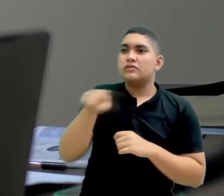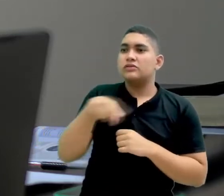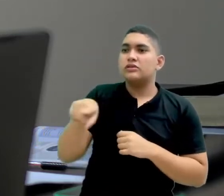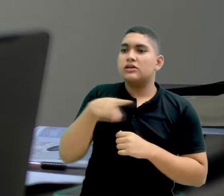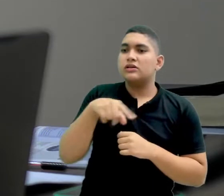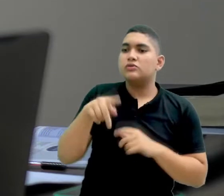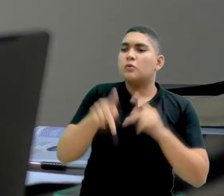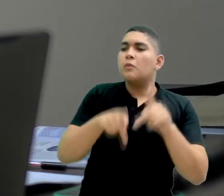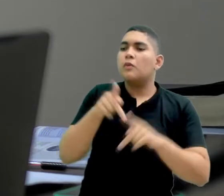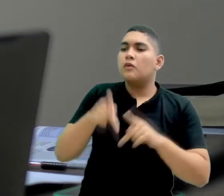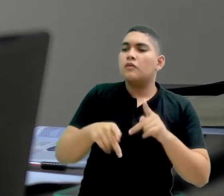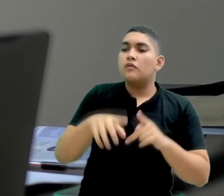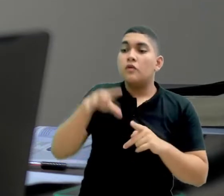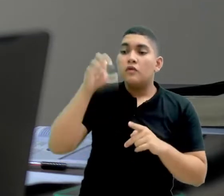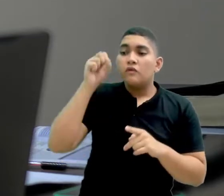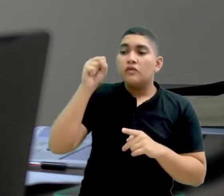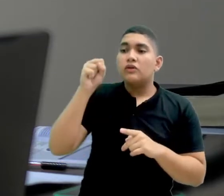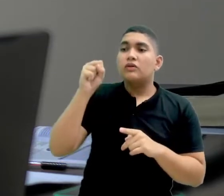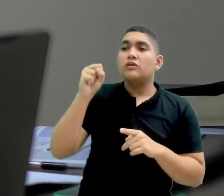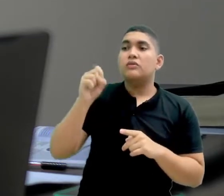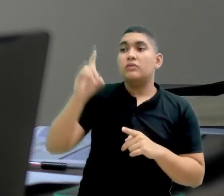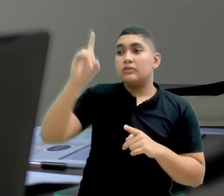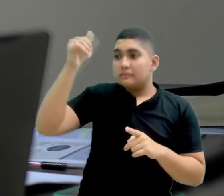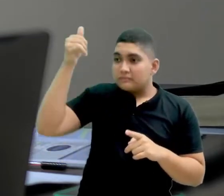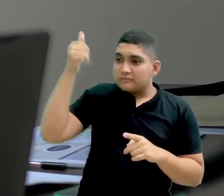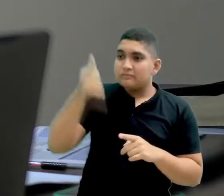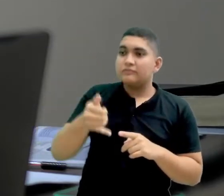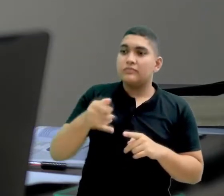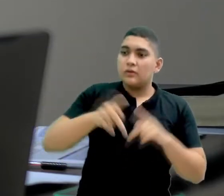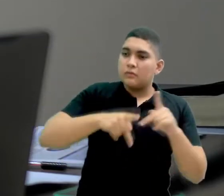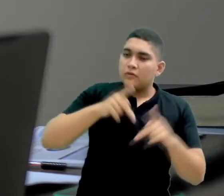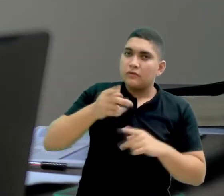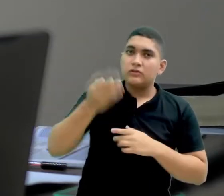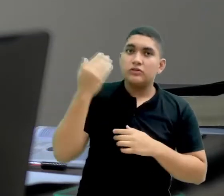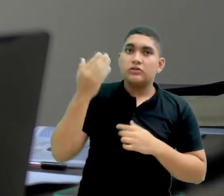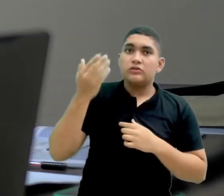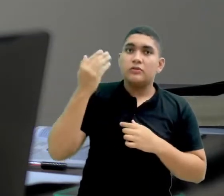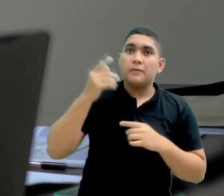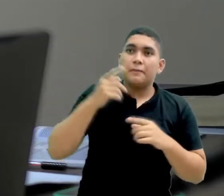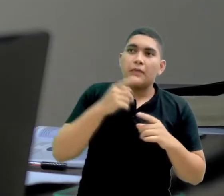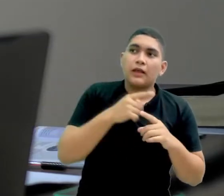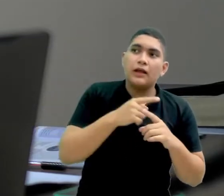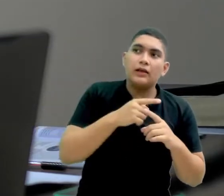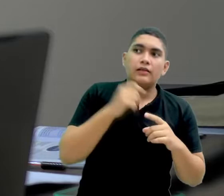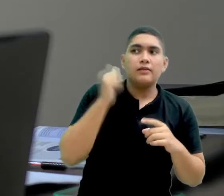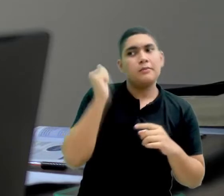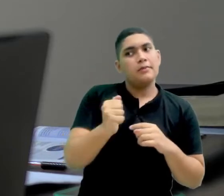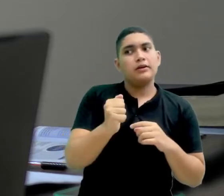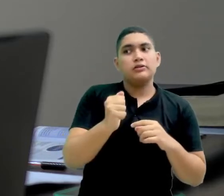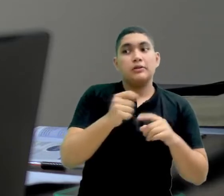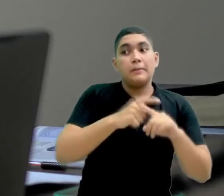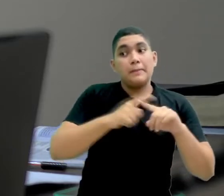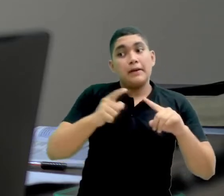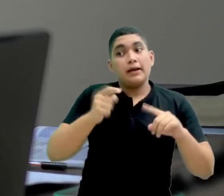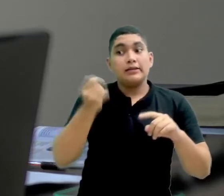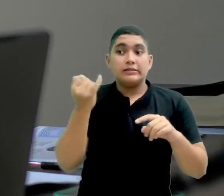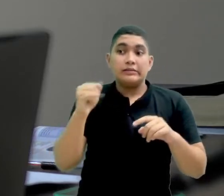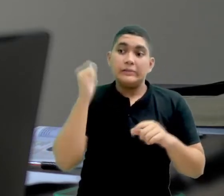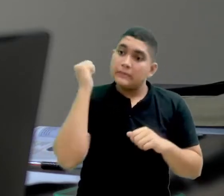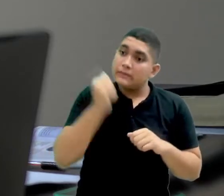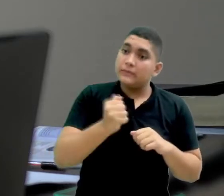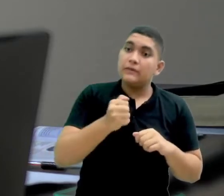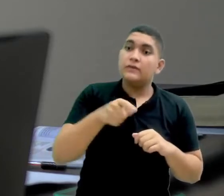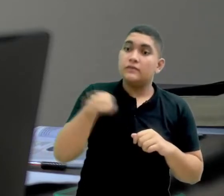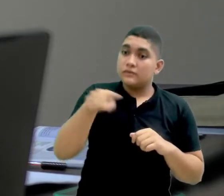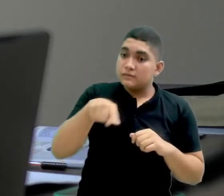não matarás, né? Matar, quem matar, mas qualquer que matar será réu de juízo. Eu, porém, vos digo,